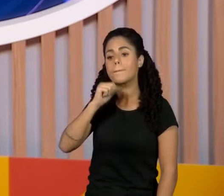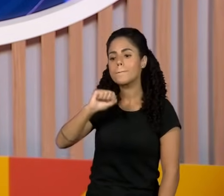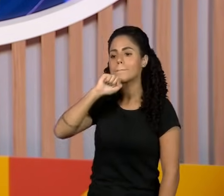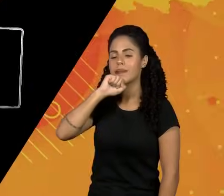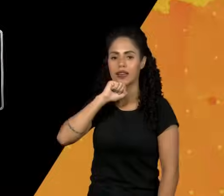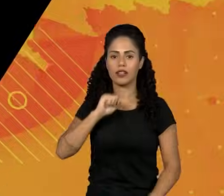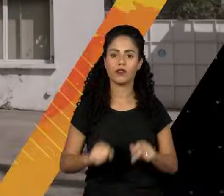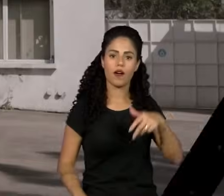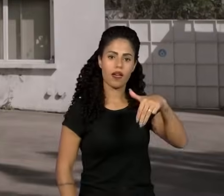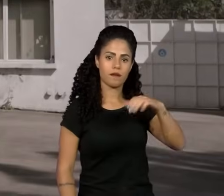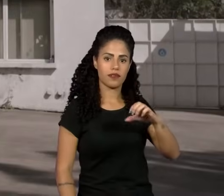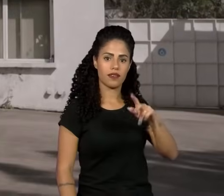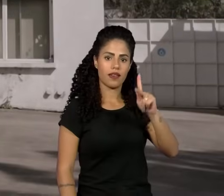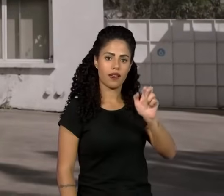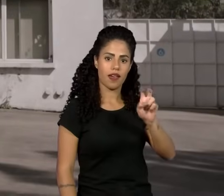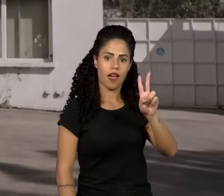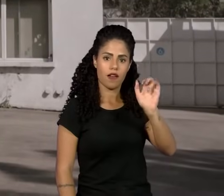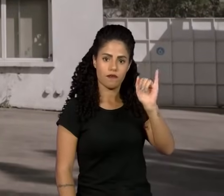2021.